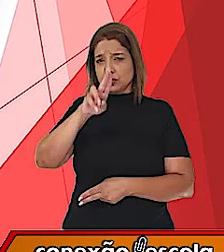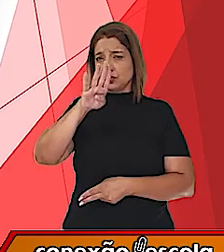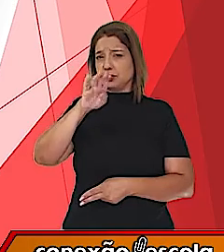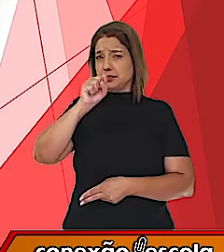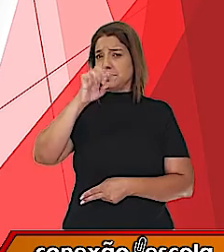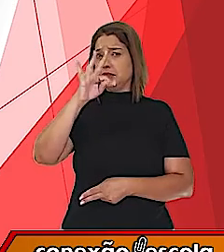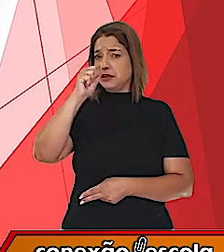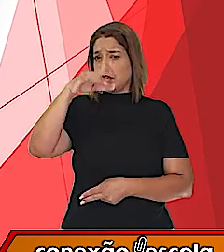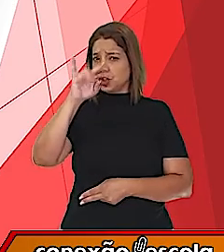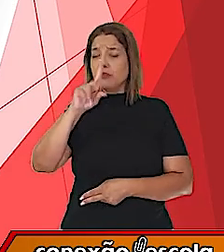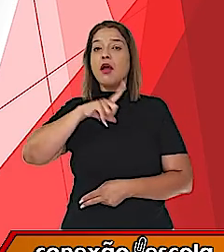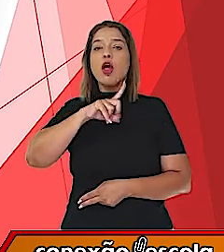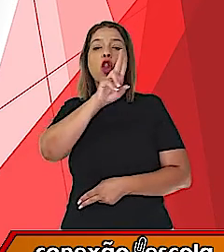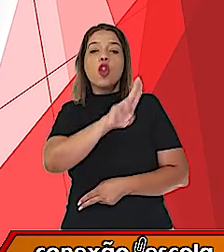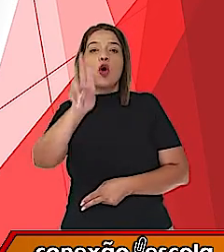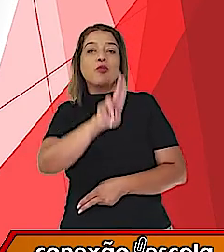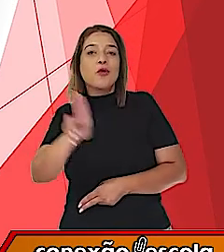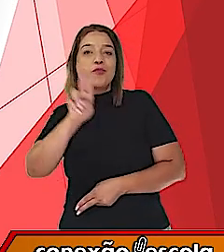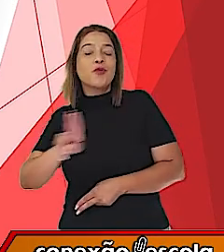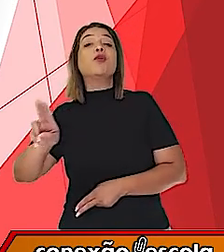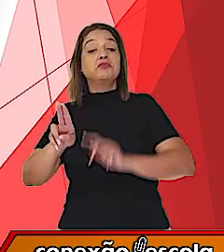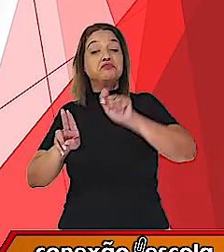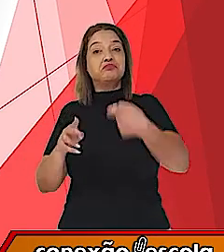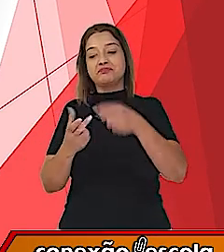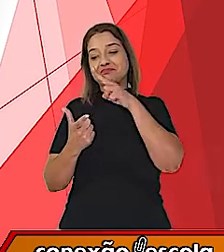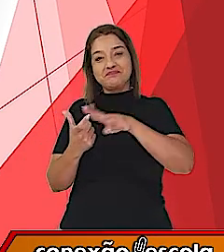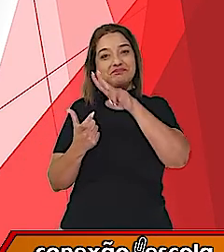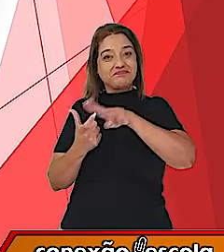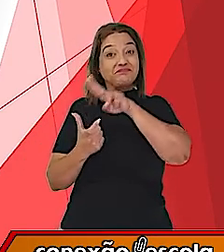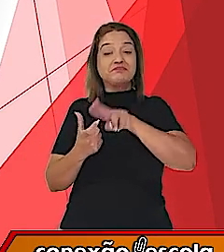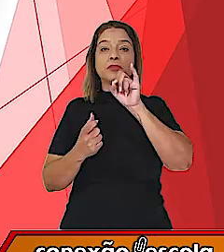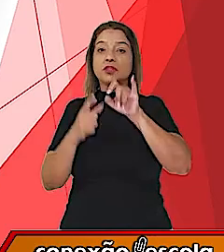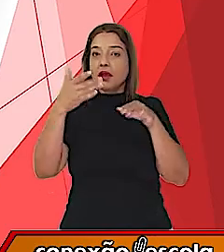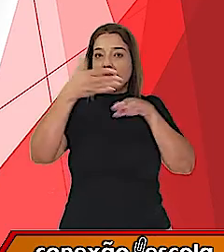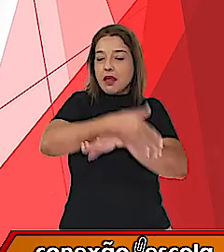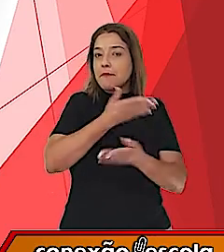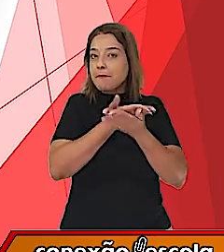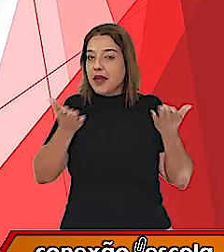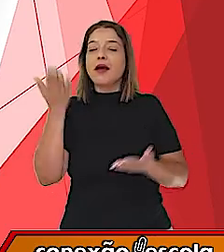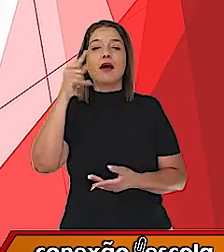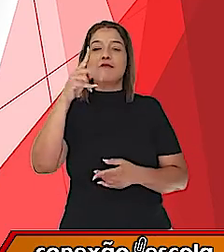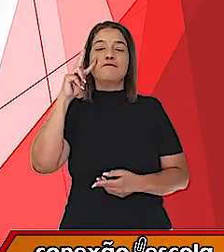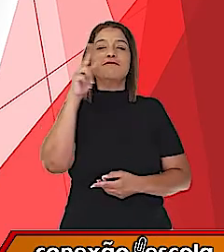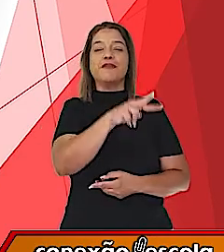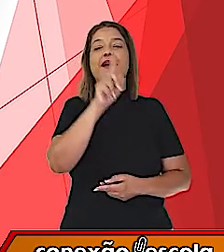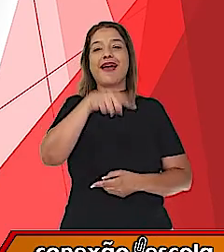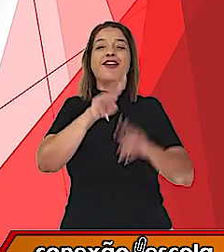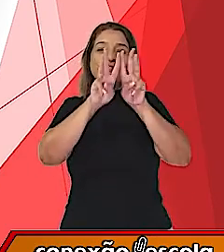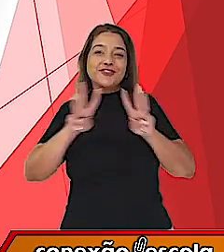aquilo que dá nome. Se você perdeu essa aula, não deixe de visitar o portal Conexão Escola e